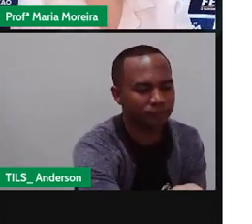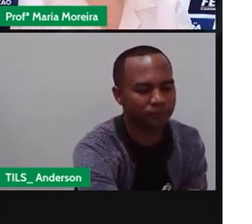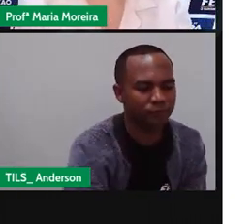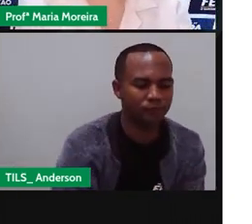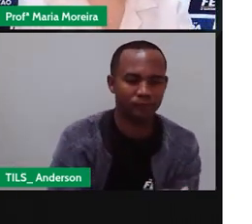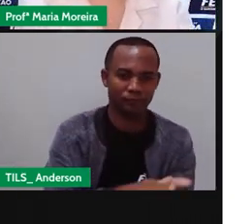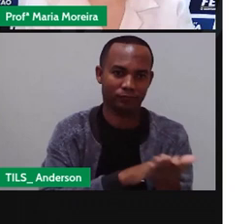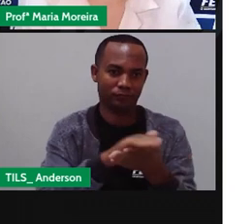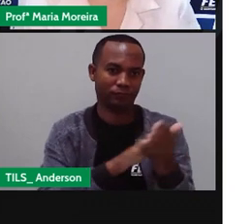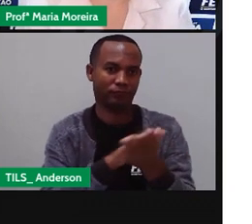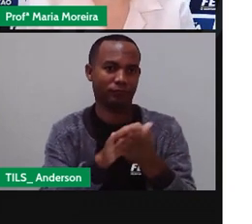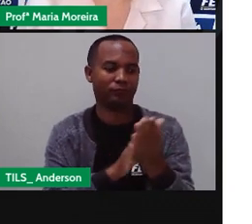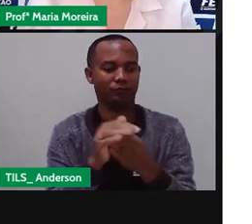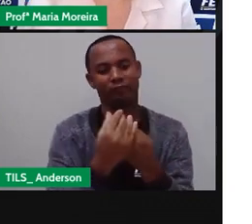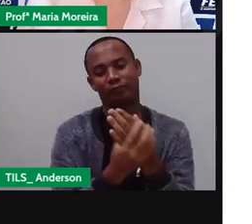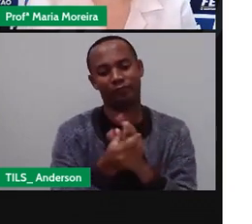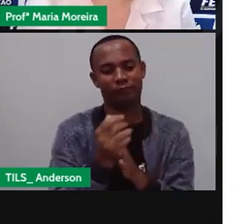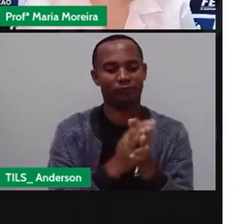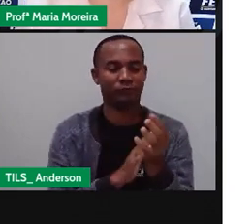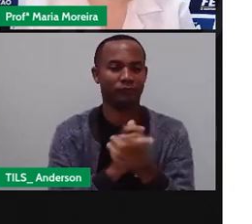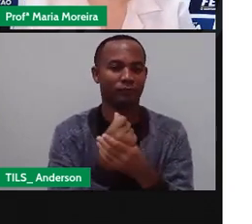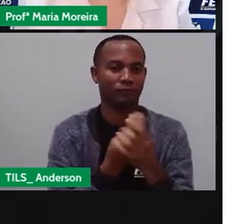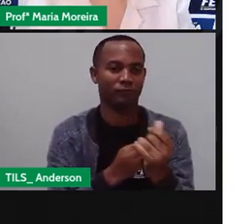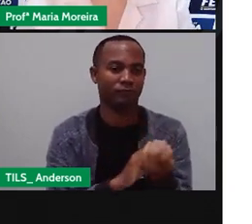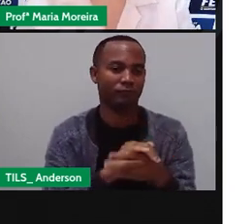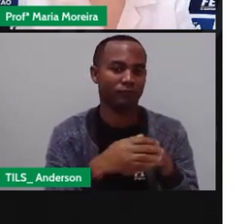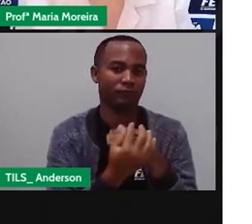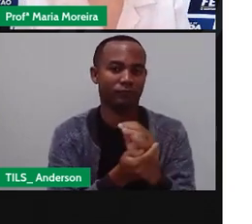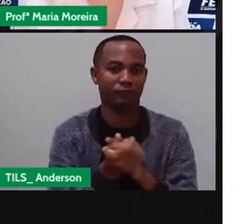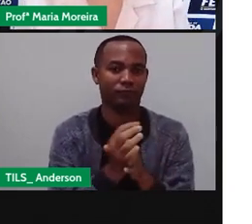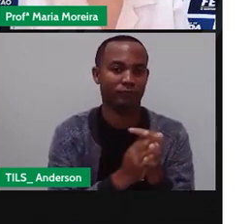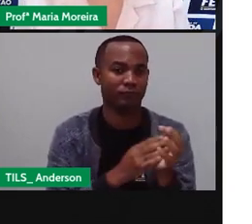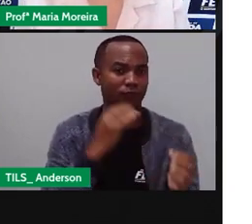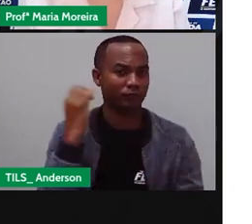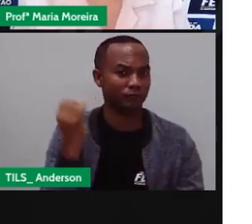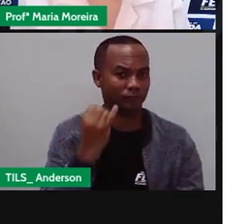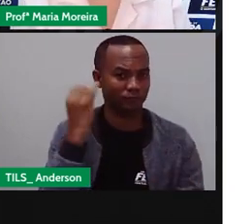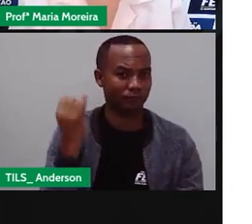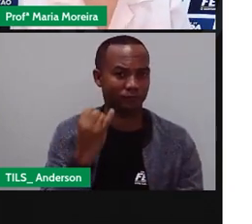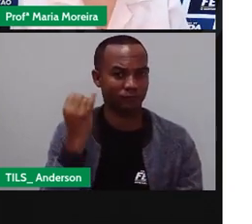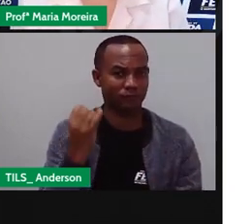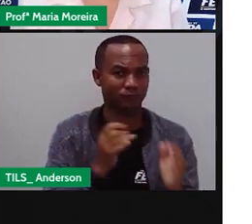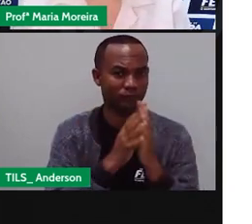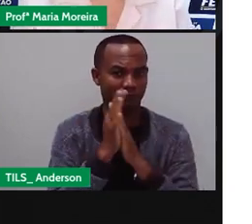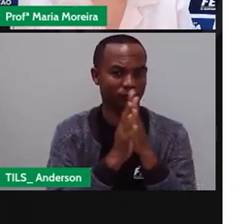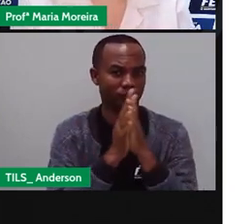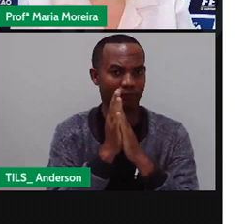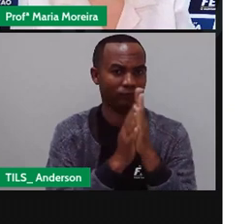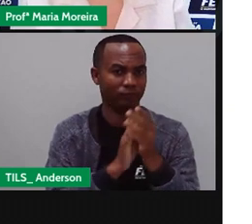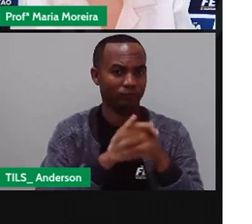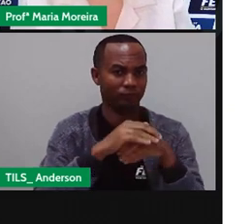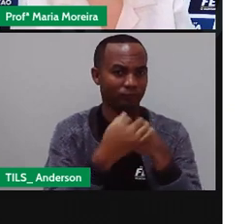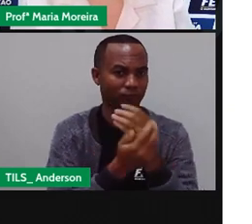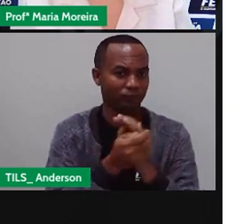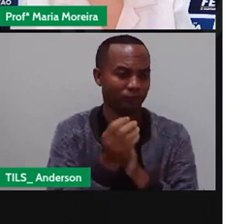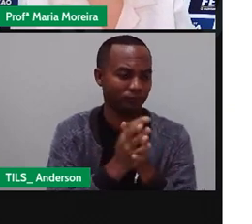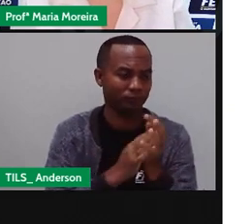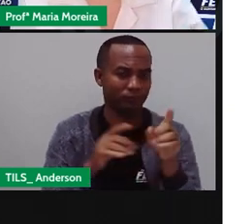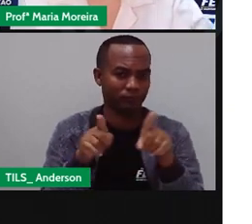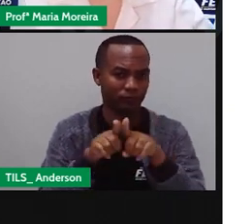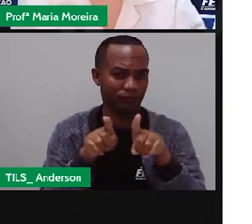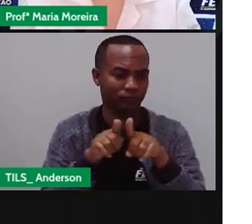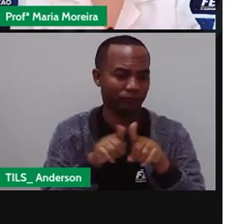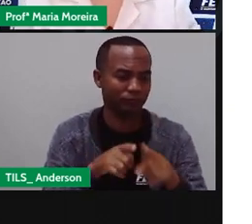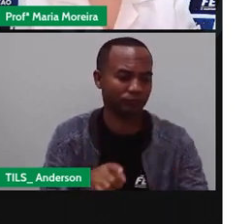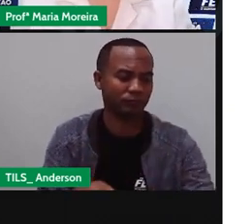em gel, tá? Usem máscara, pratiquem o distanciamento social, isolamento social, principalmente nesse feriado aí que se aproximam,